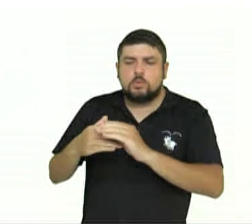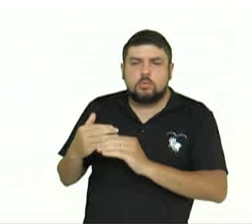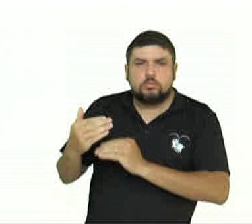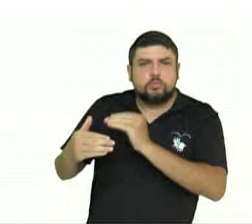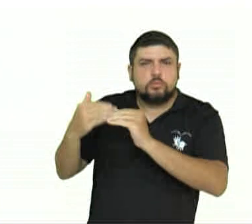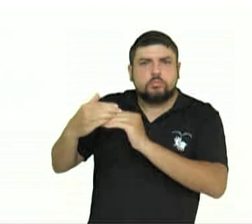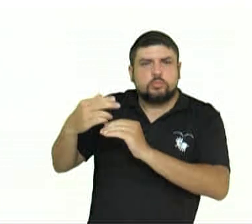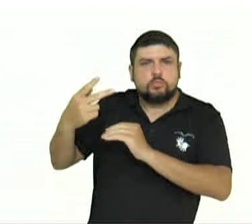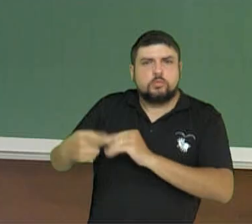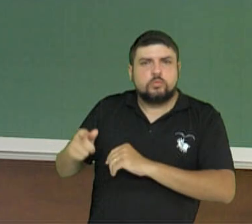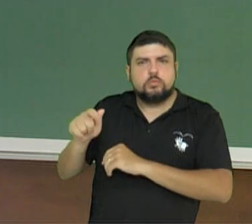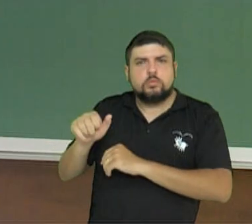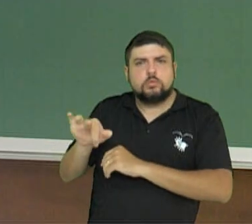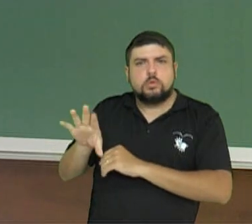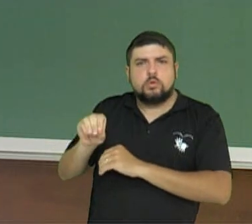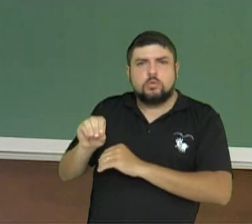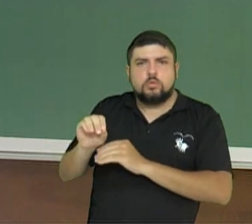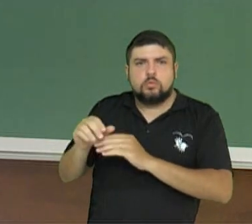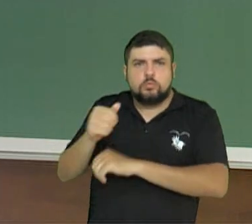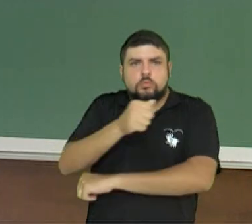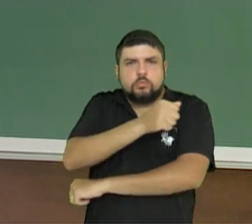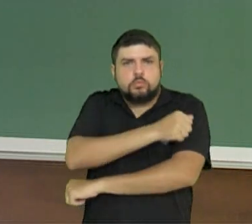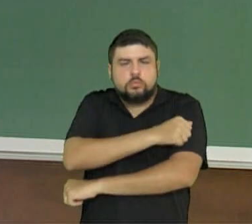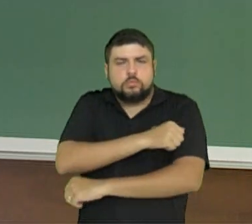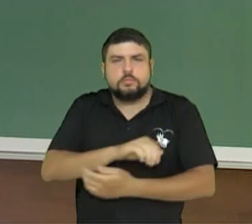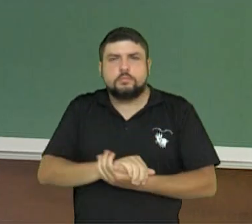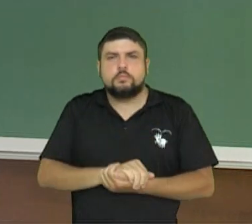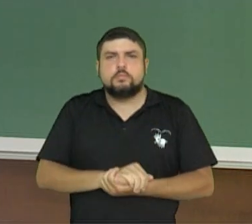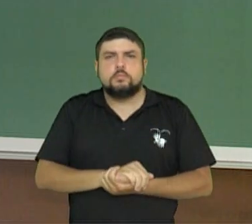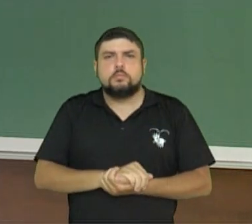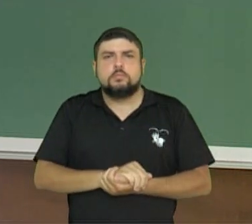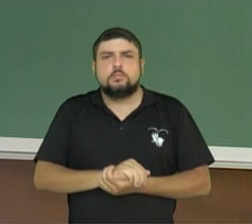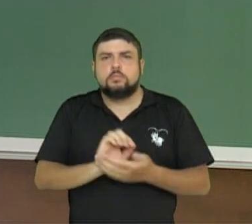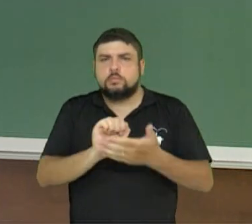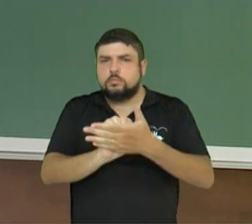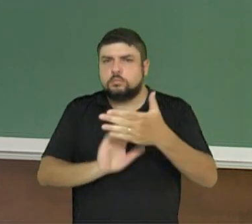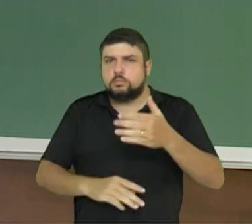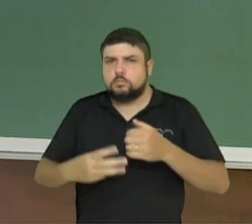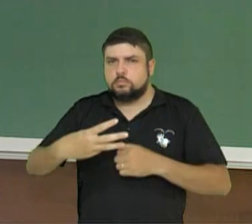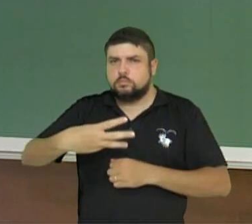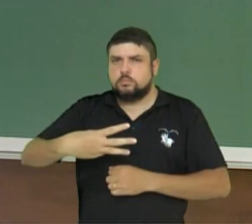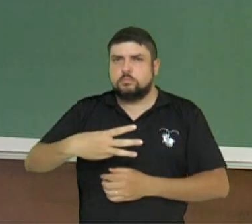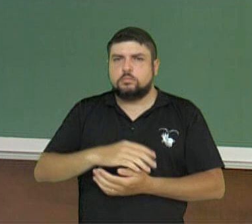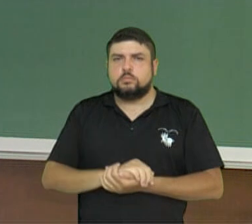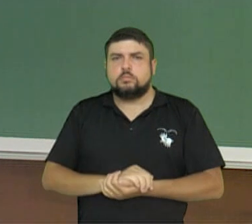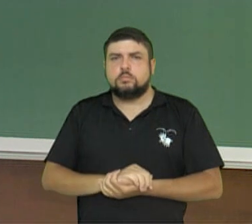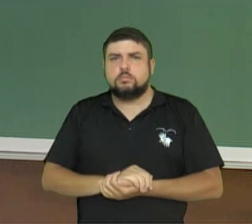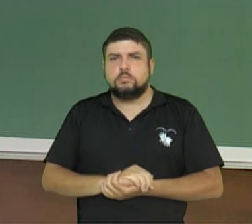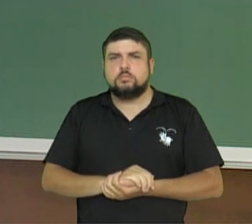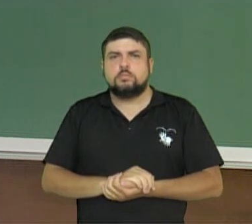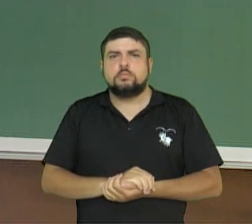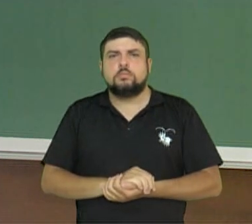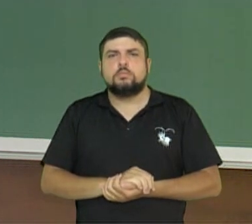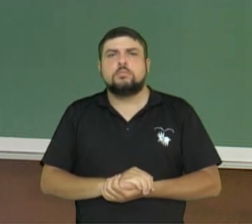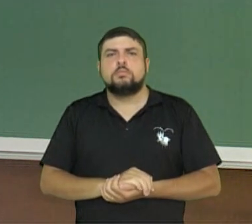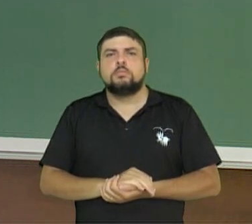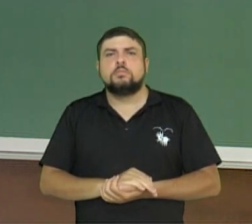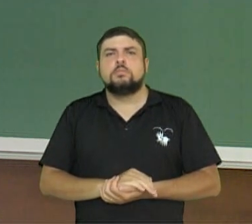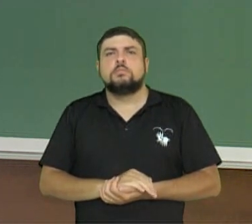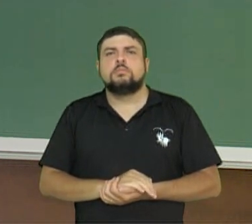na escola, como estudante. Vamos fazer a atividade 3. Lee o diálogo de los chicos